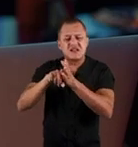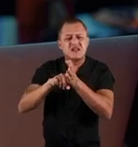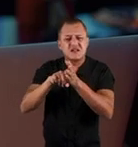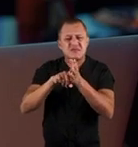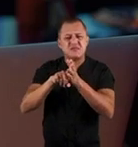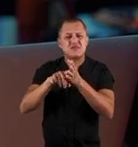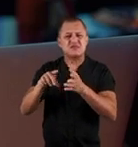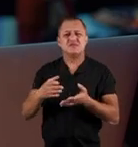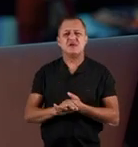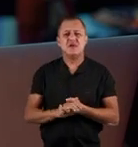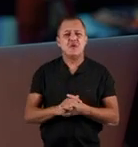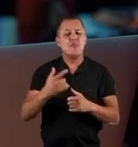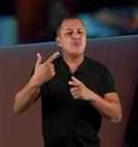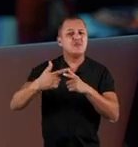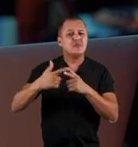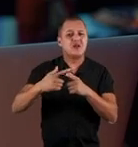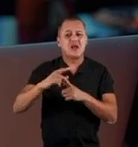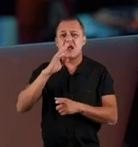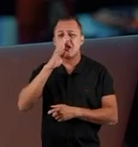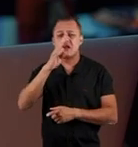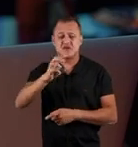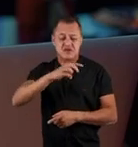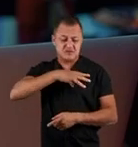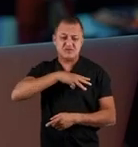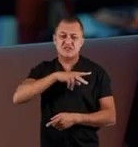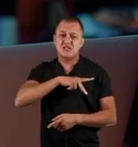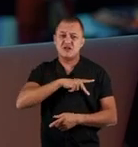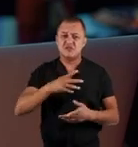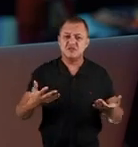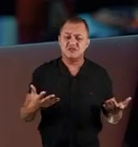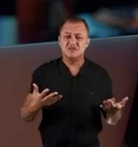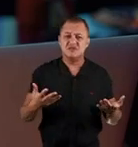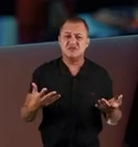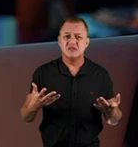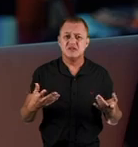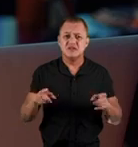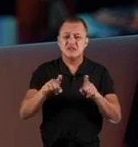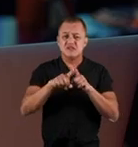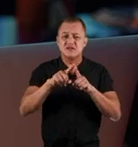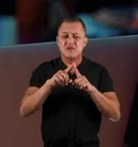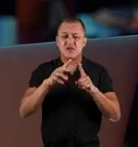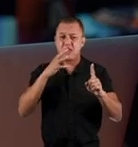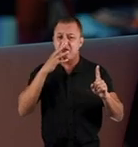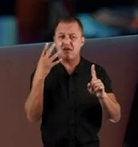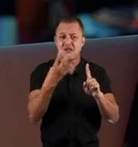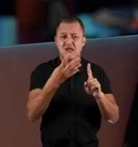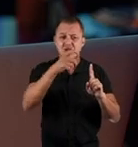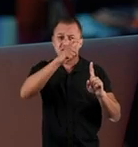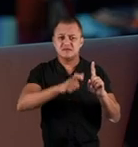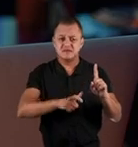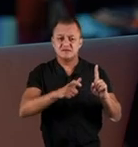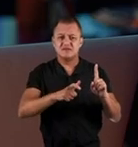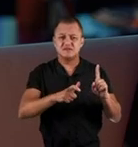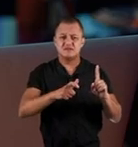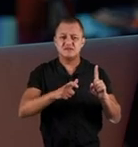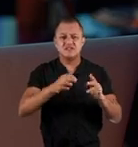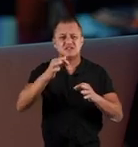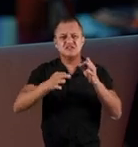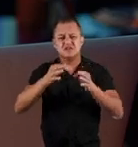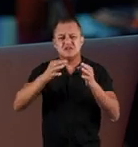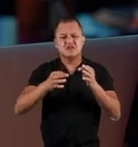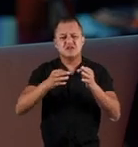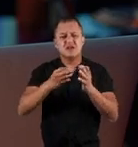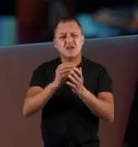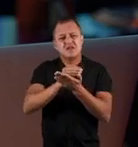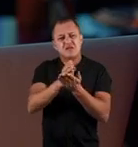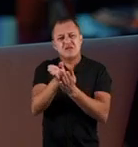operação berer porque ele foi denunciado pelo Ministério Público e foi réu na ação judicial que apura O